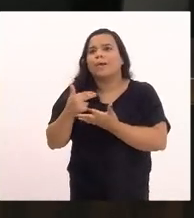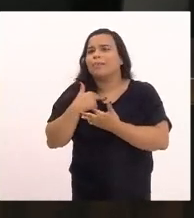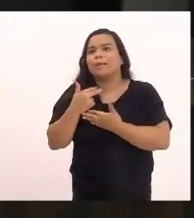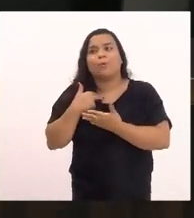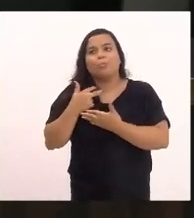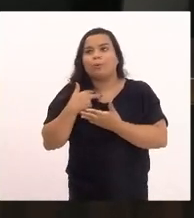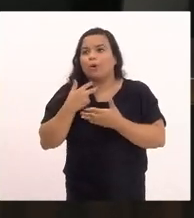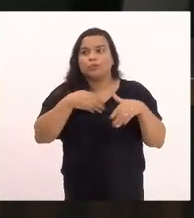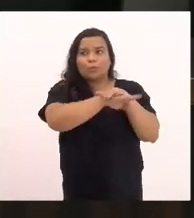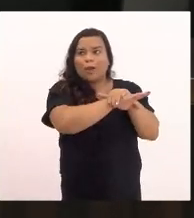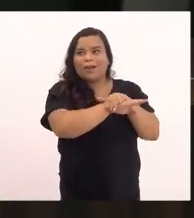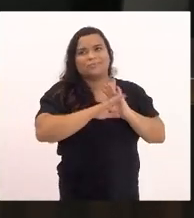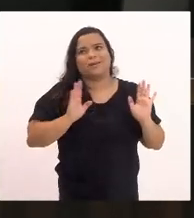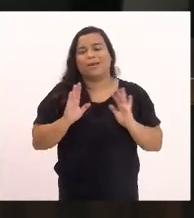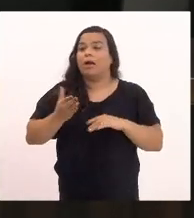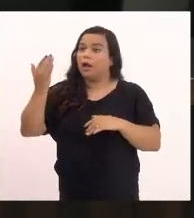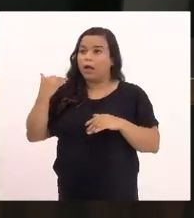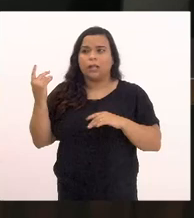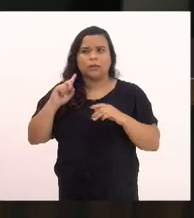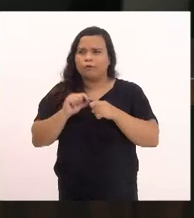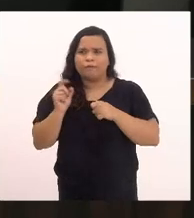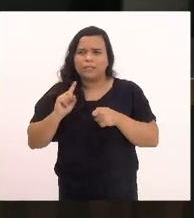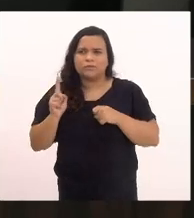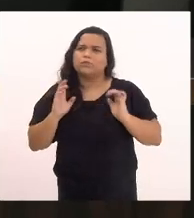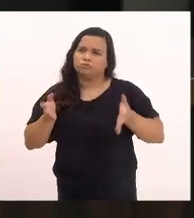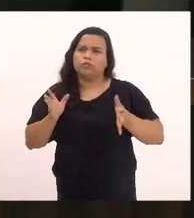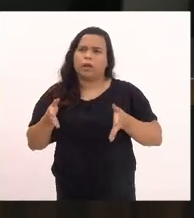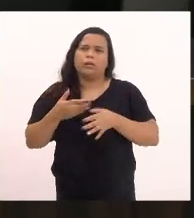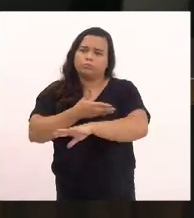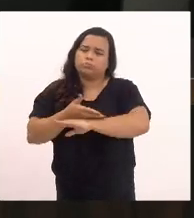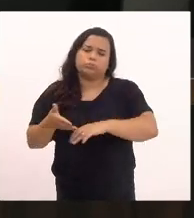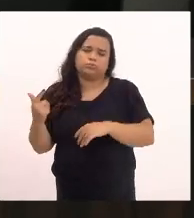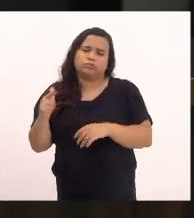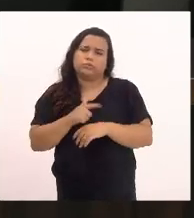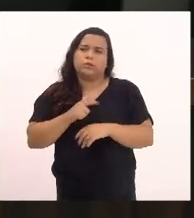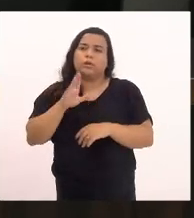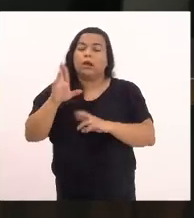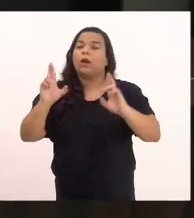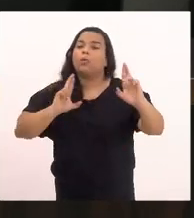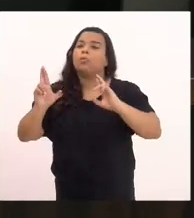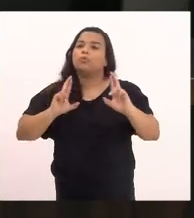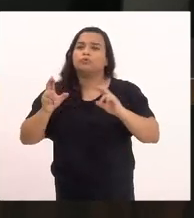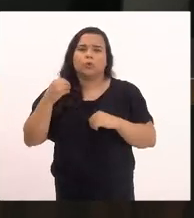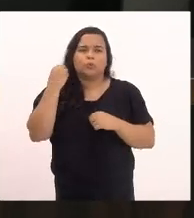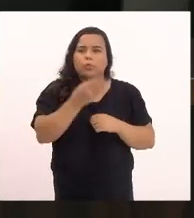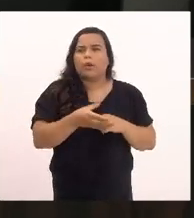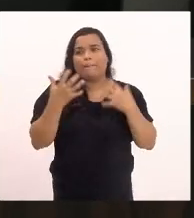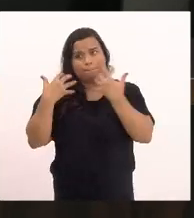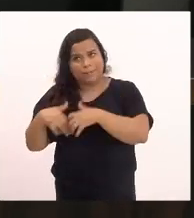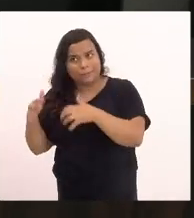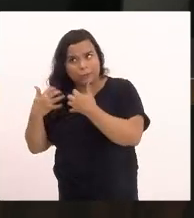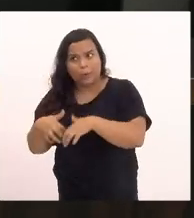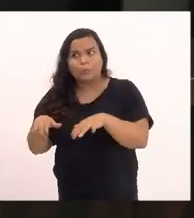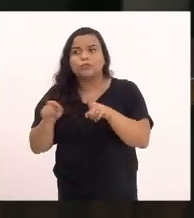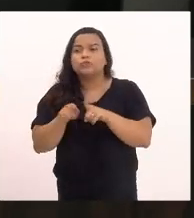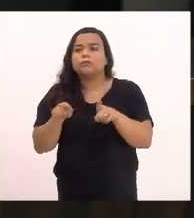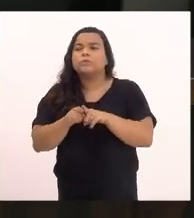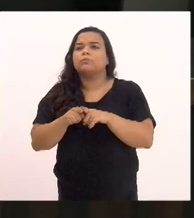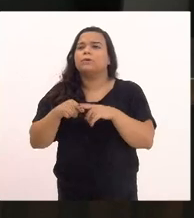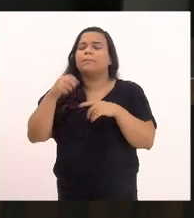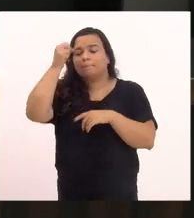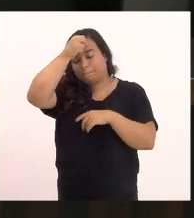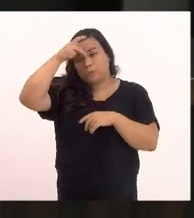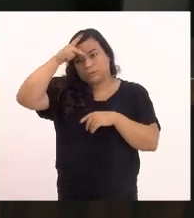gente não fazíamos já. Então, os recursos da doação, tanto para Petrópolis quanto para os outros